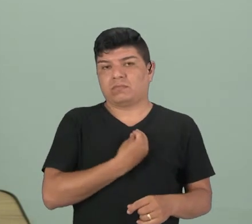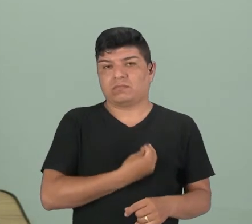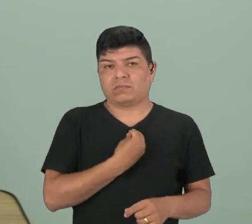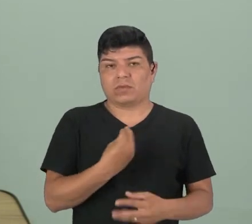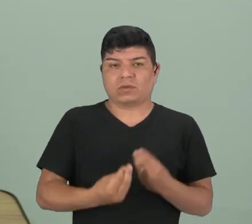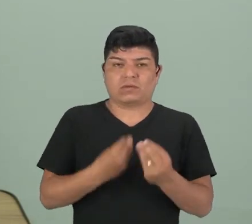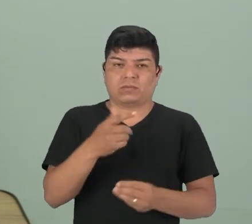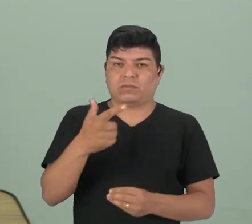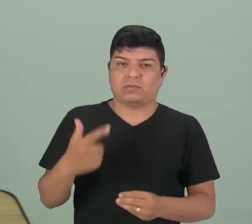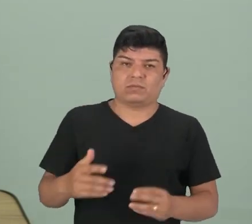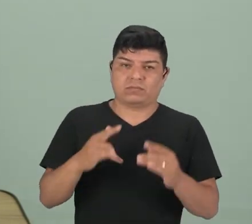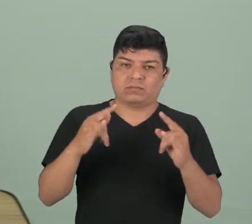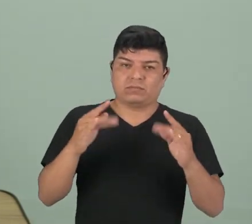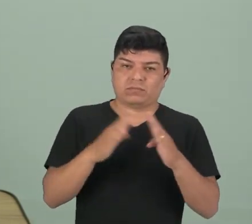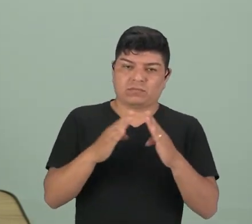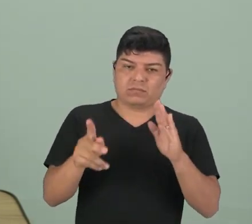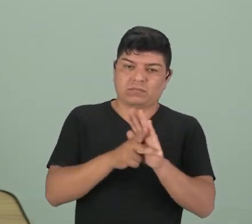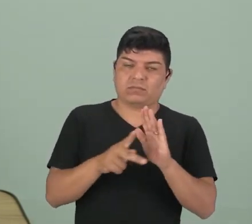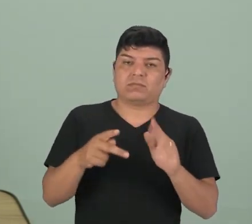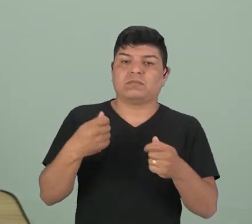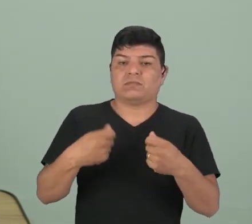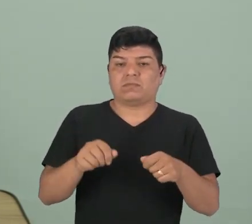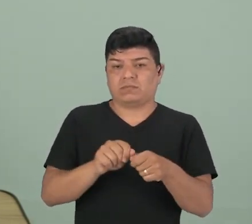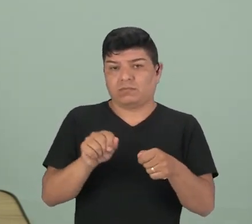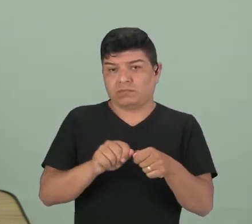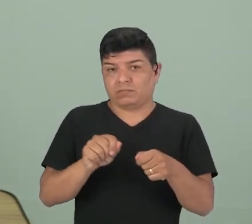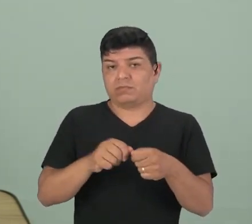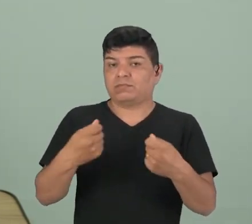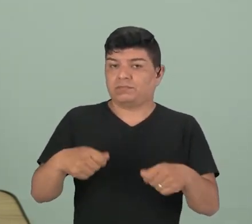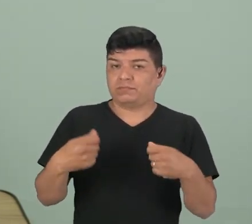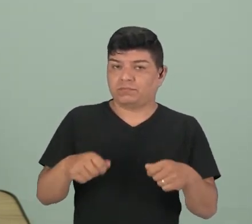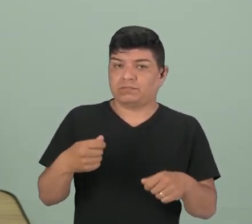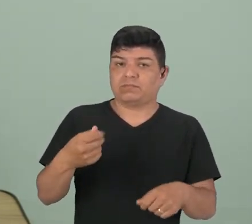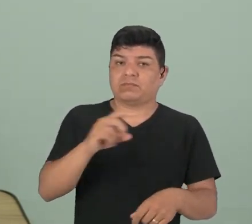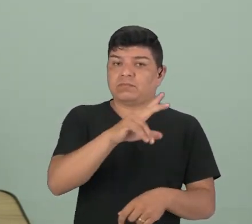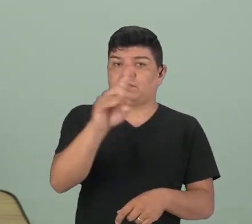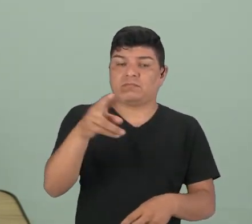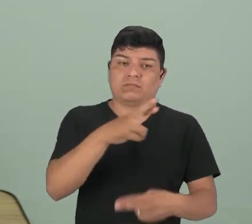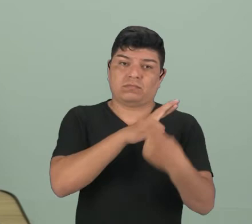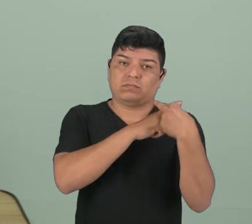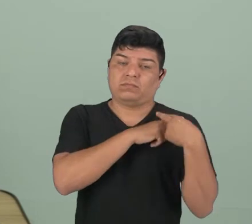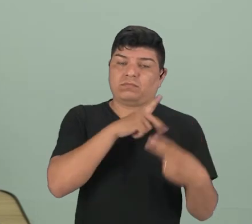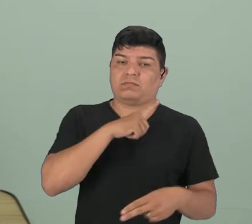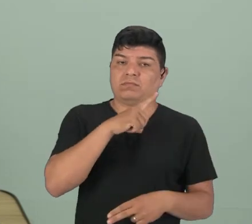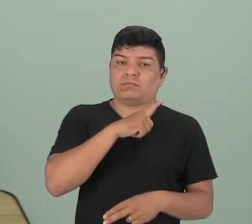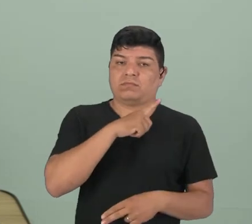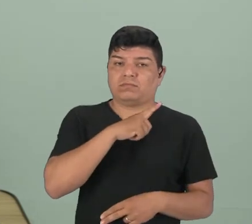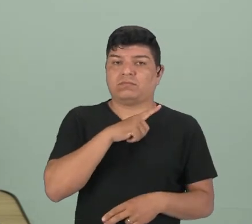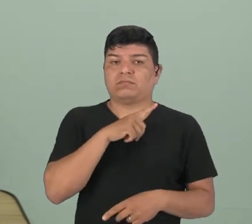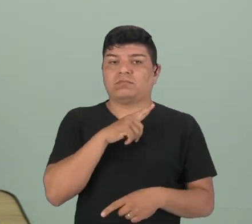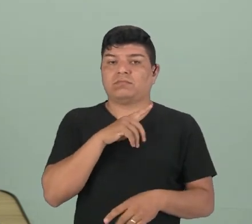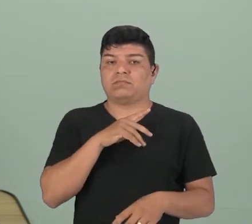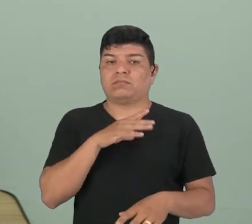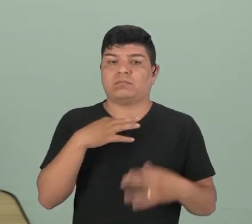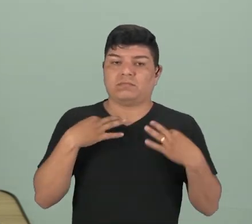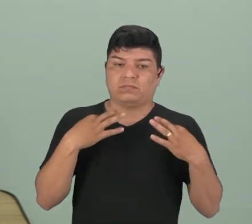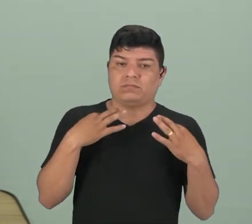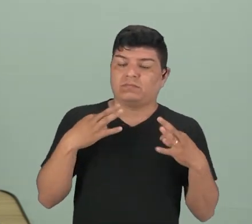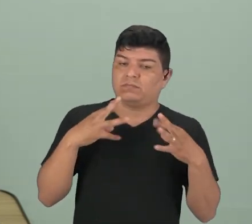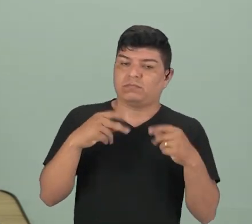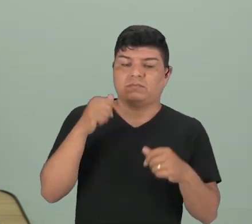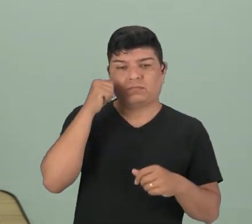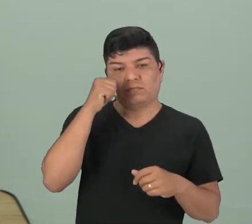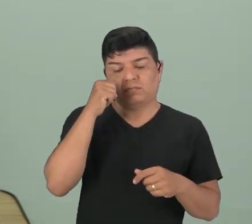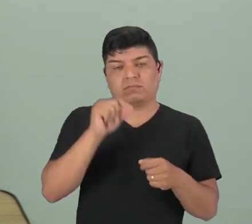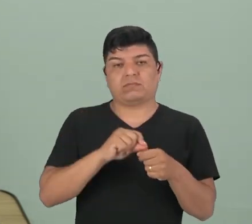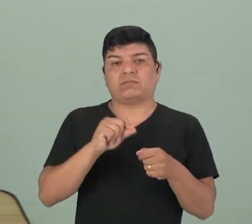habitavam. Como eles não tinham moradia fixa, eles faziam esses acampamentos e cada um tinha uma responsabilidade. Eles se mantinham, as roupas, tudo, as